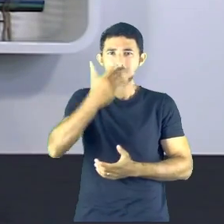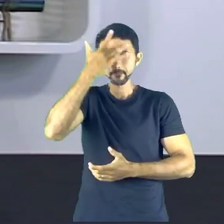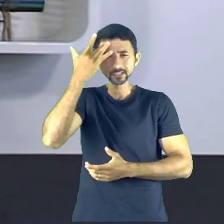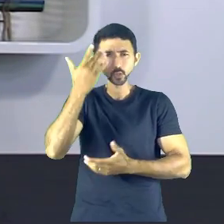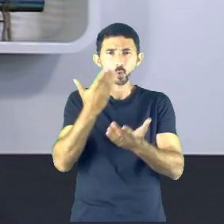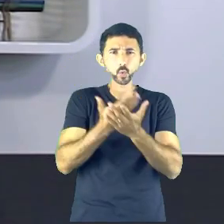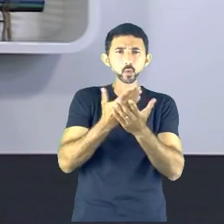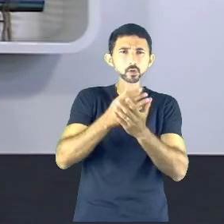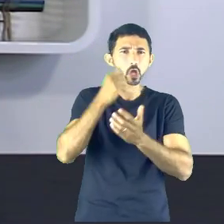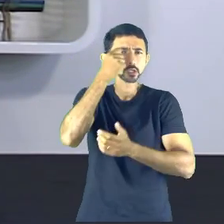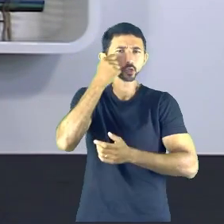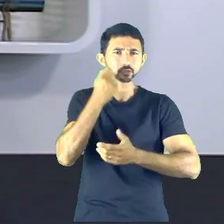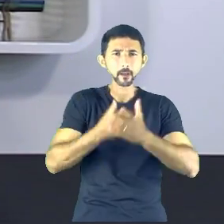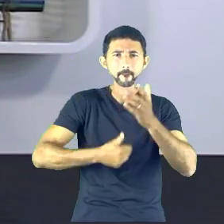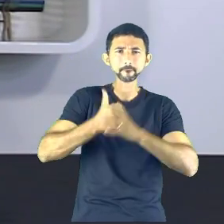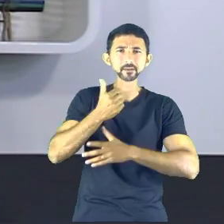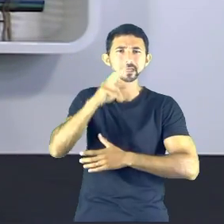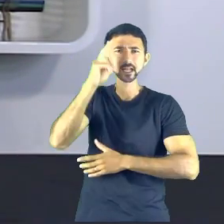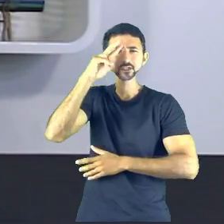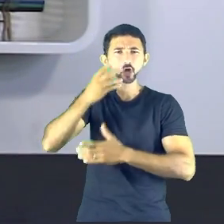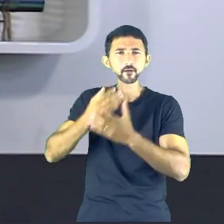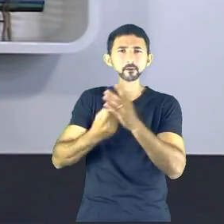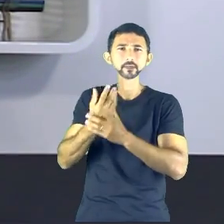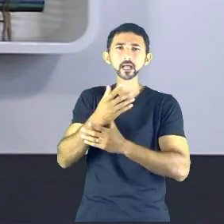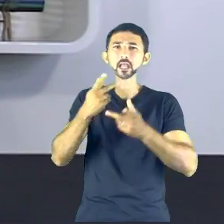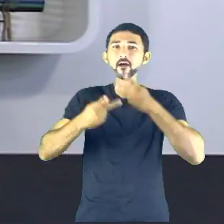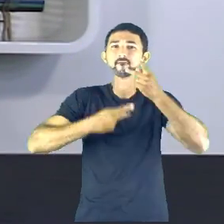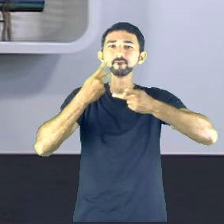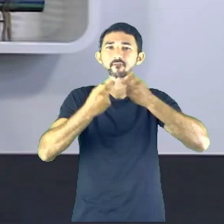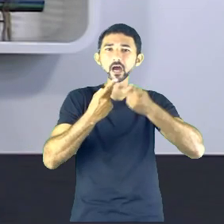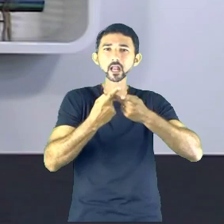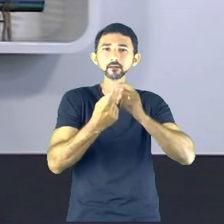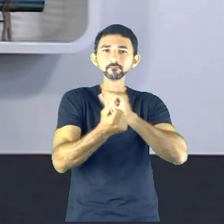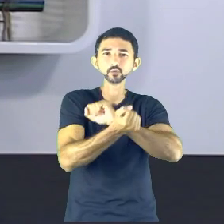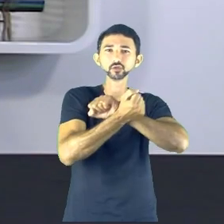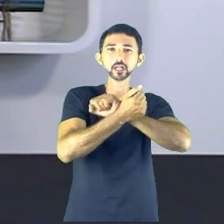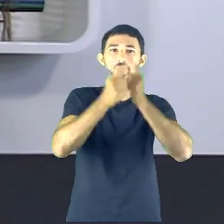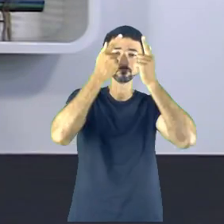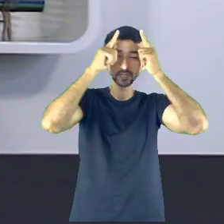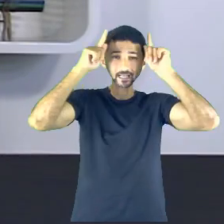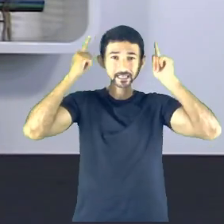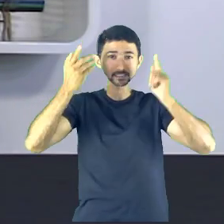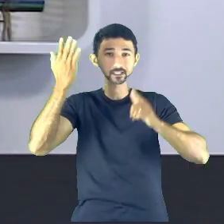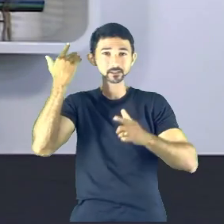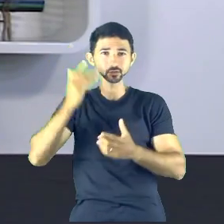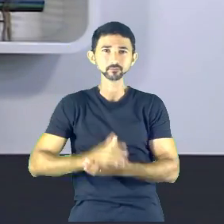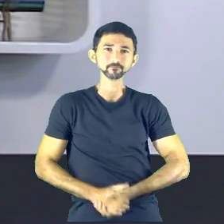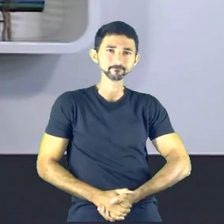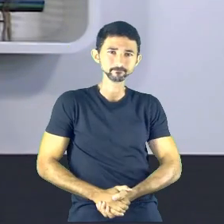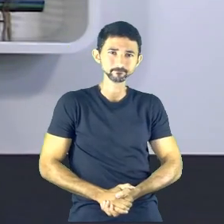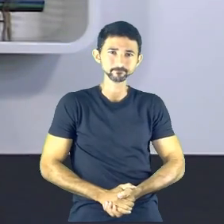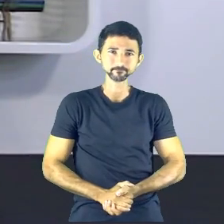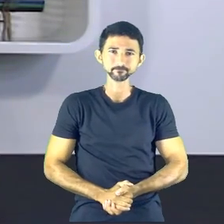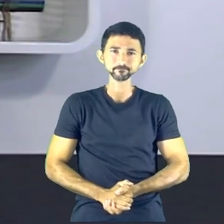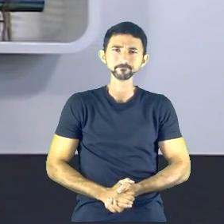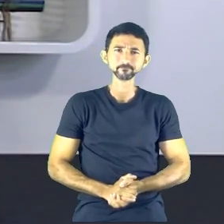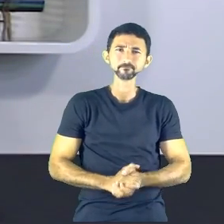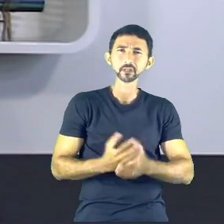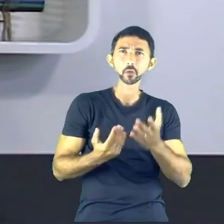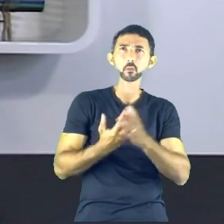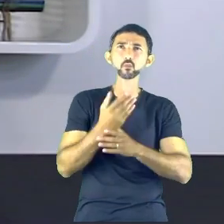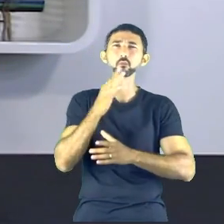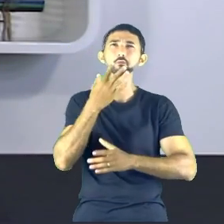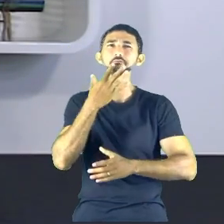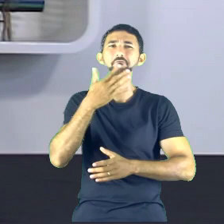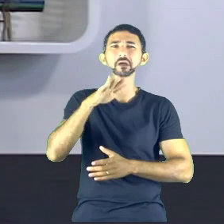Muitos estudiosos acreditam que as primeiras fábulas foram criadas oralmente por um escravo da Grécia Antiga, chamado de